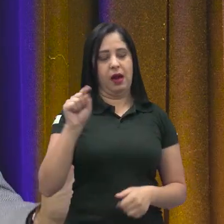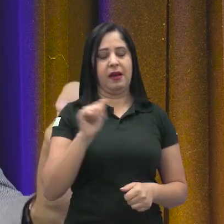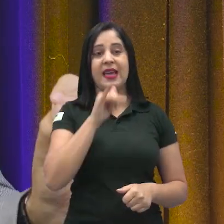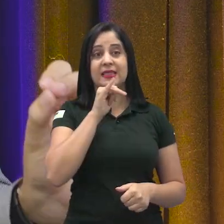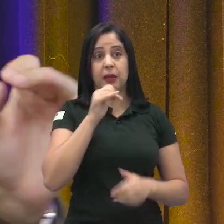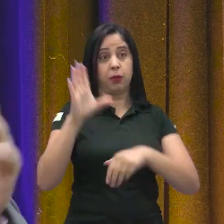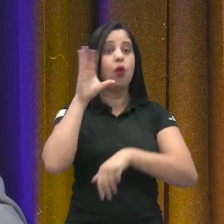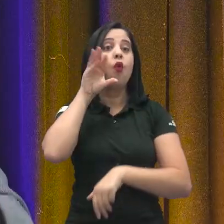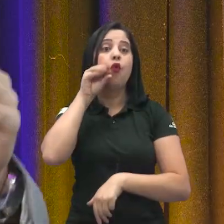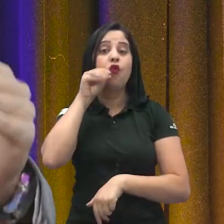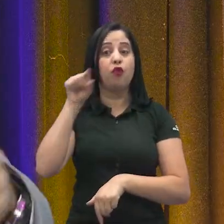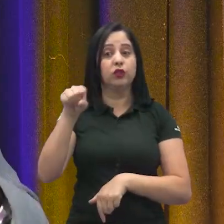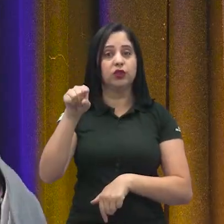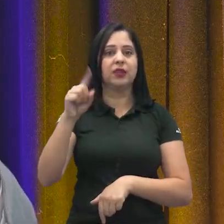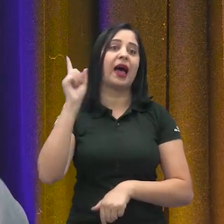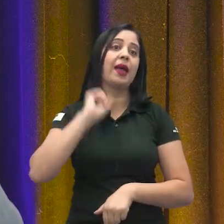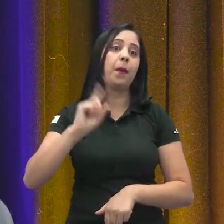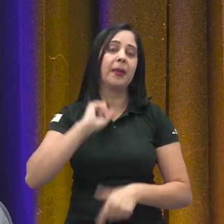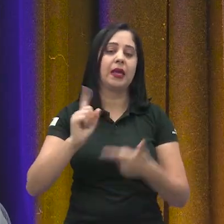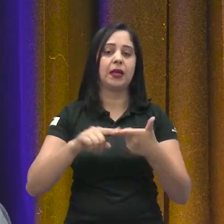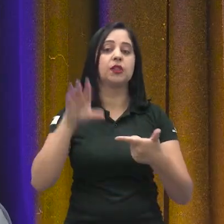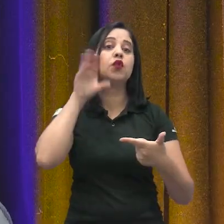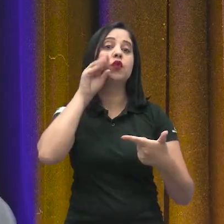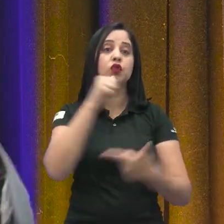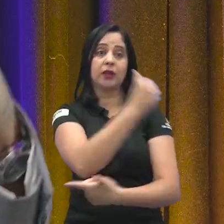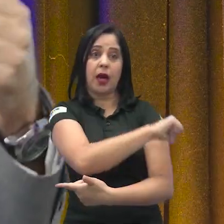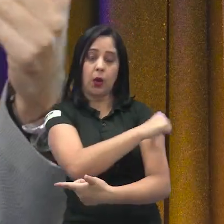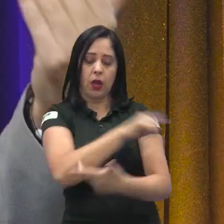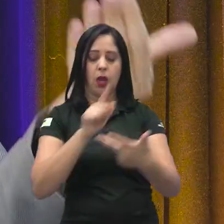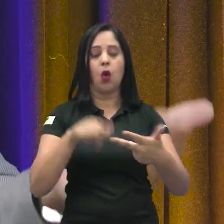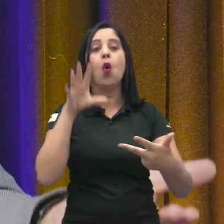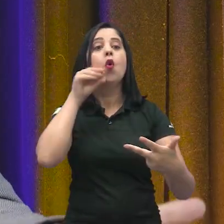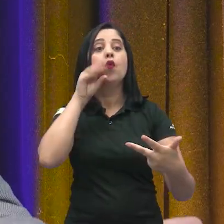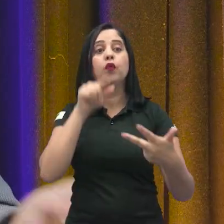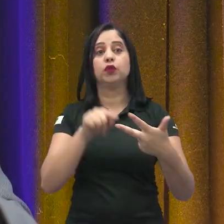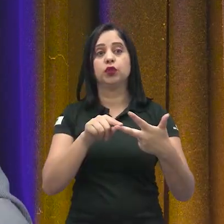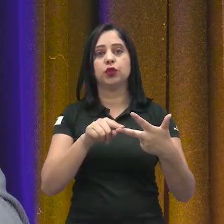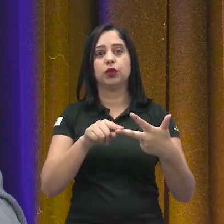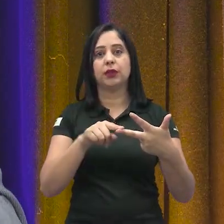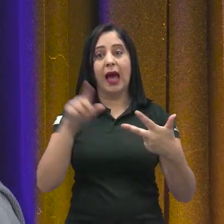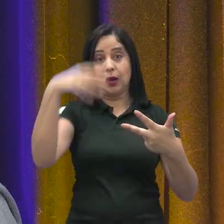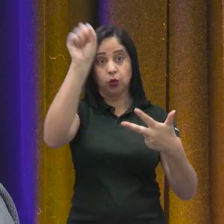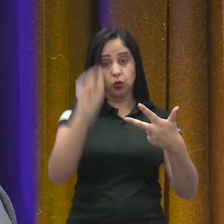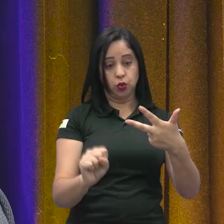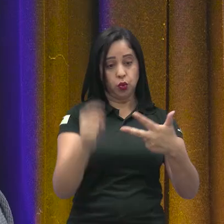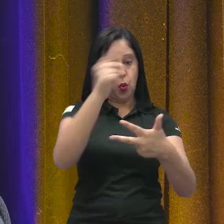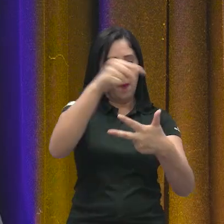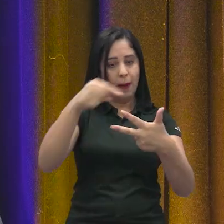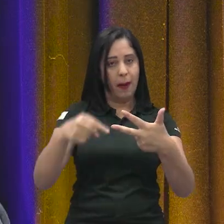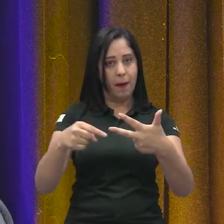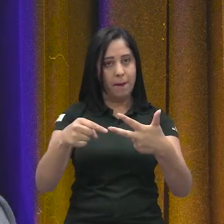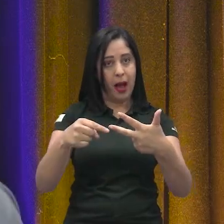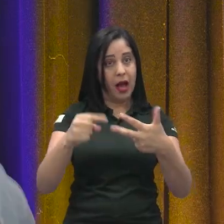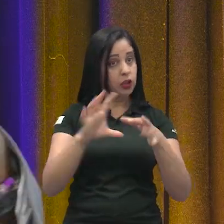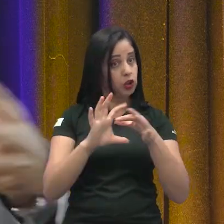vida. Aí, no dia a dia, a gente vai entender se o processo tá legal, se tá todo mundo trabalhando da mesma forma. Aí é o trabalho